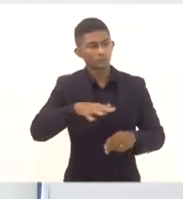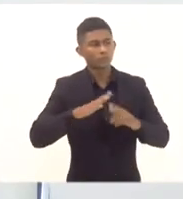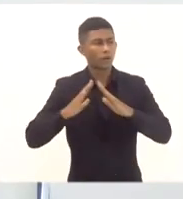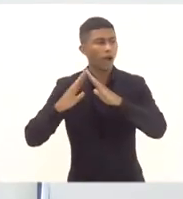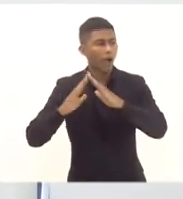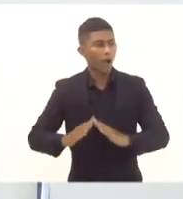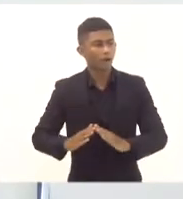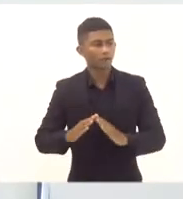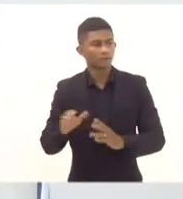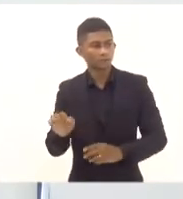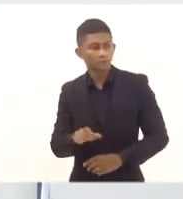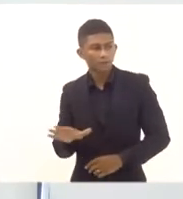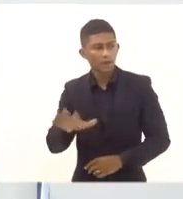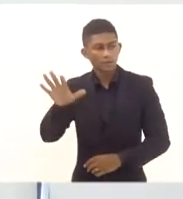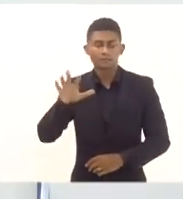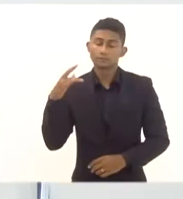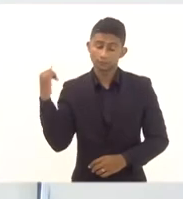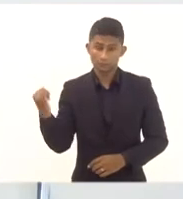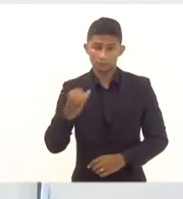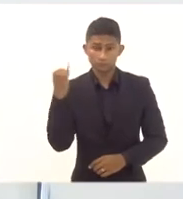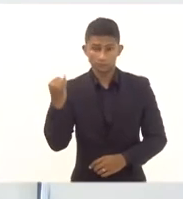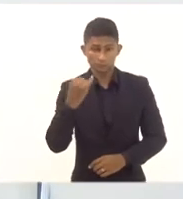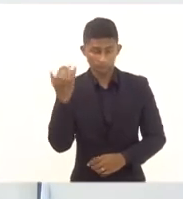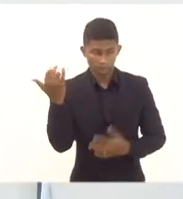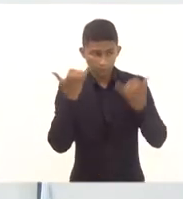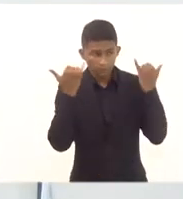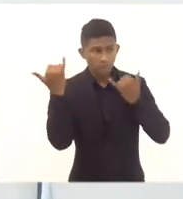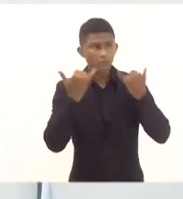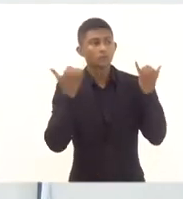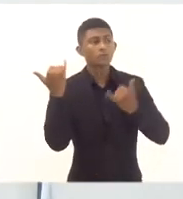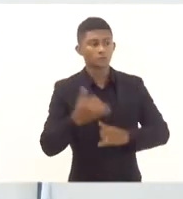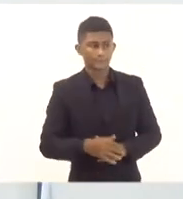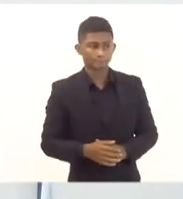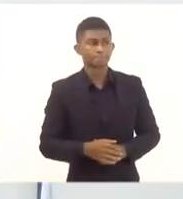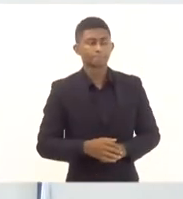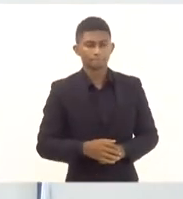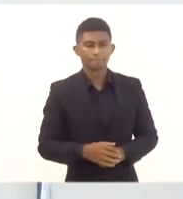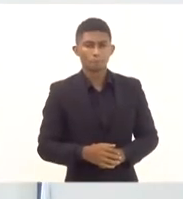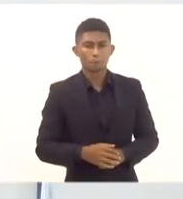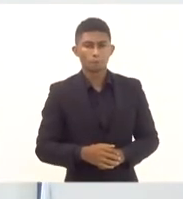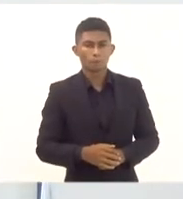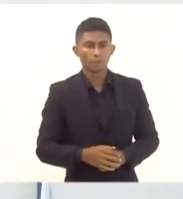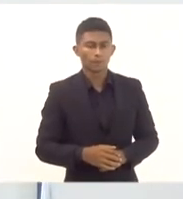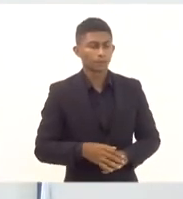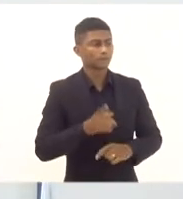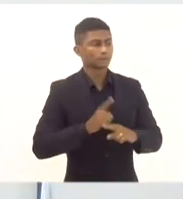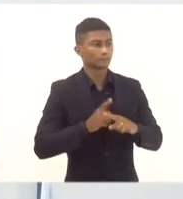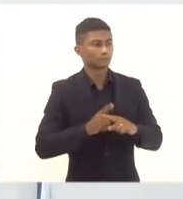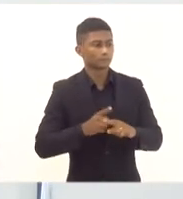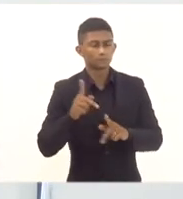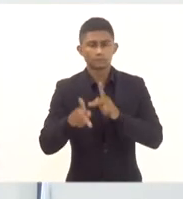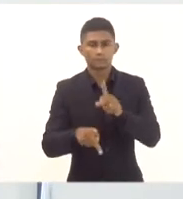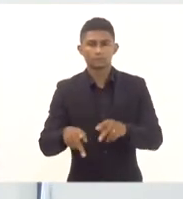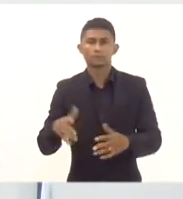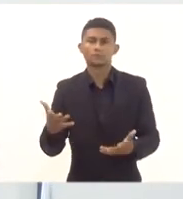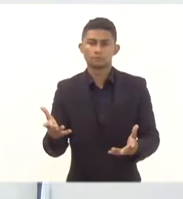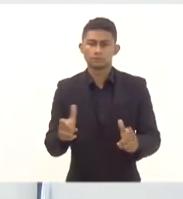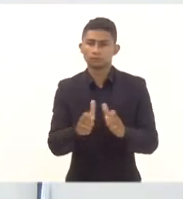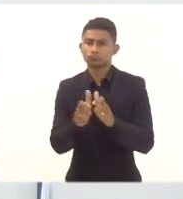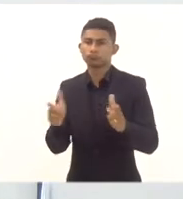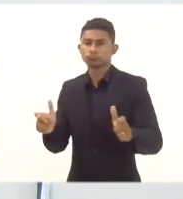esse é um dado muito relevante né da da realidade de empobrecimento da população